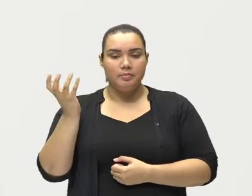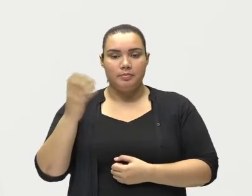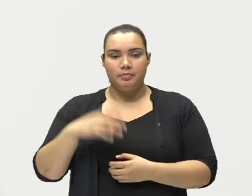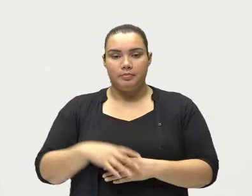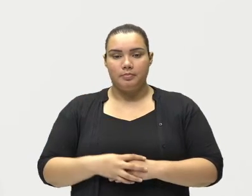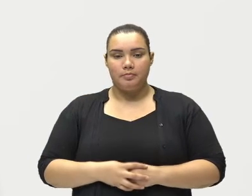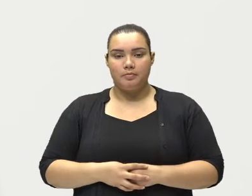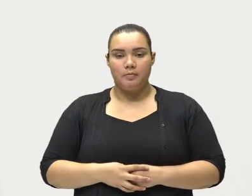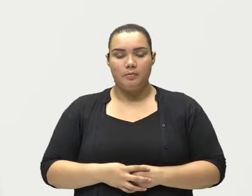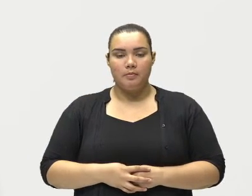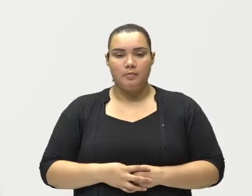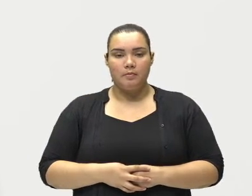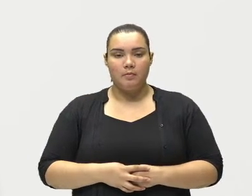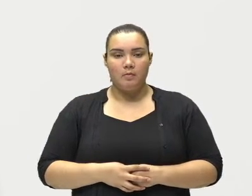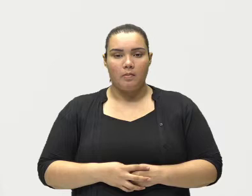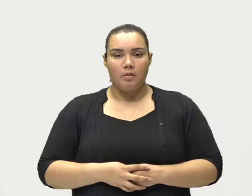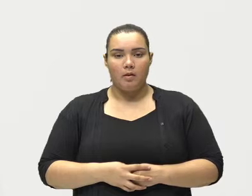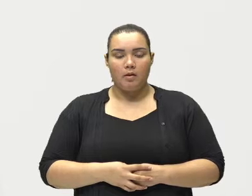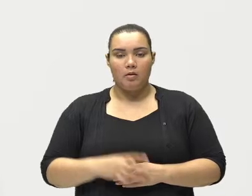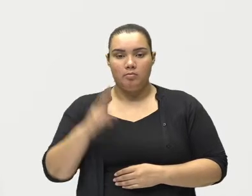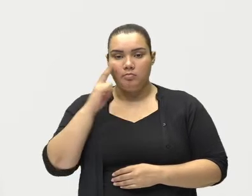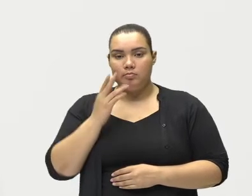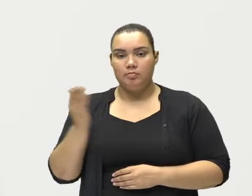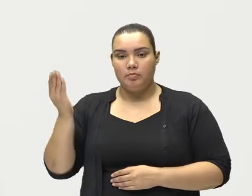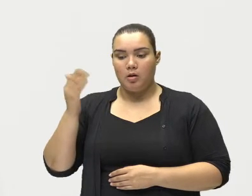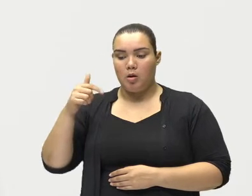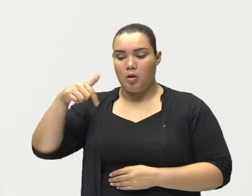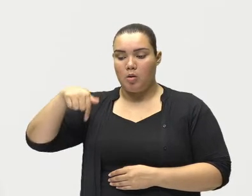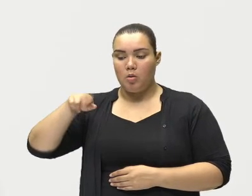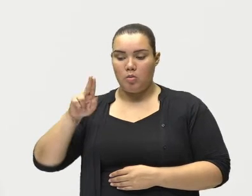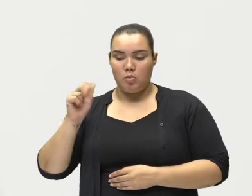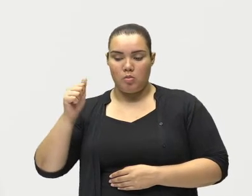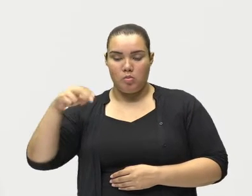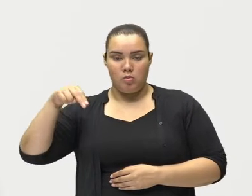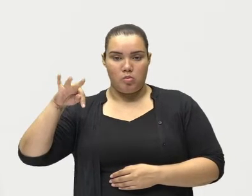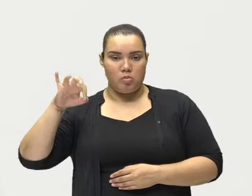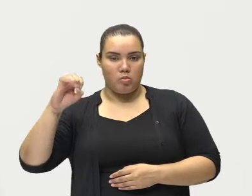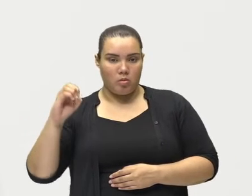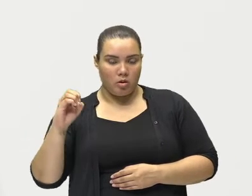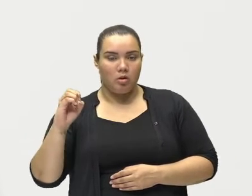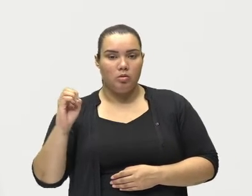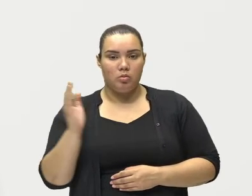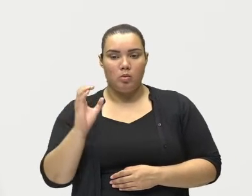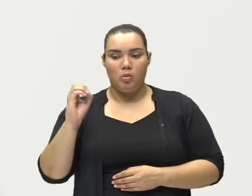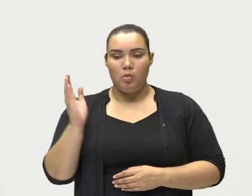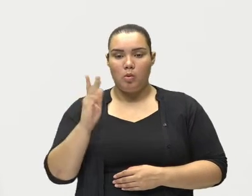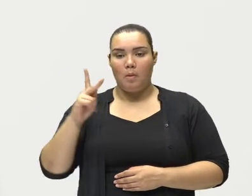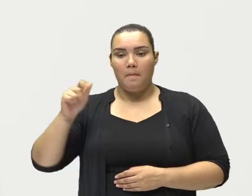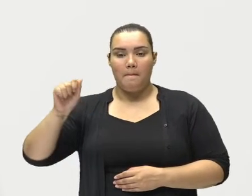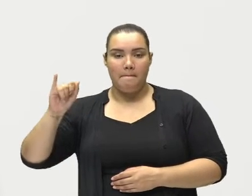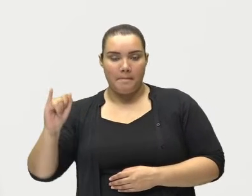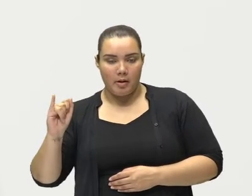bem. Então temos aqui o quanto o pai era, o filho era tão alto quanto o pai,